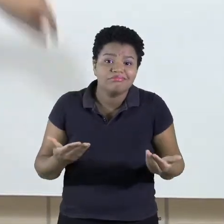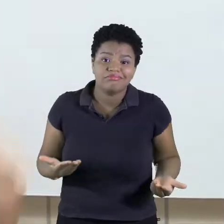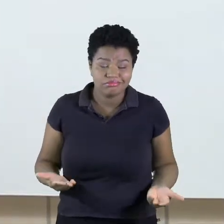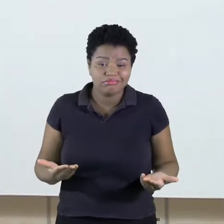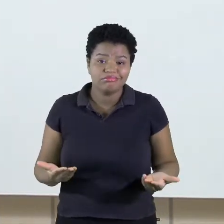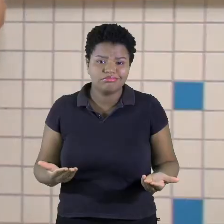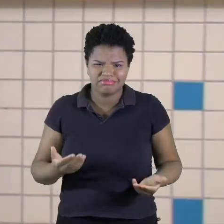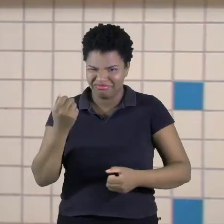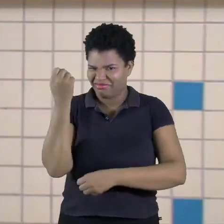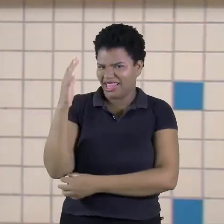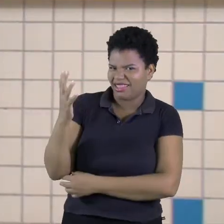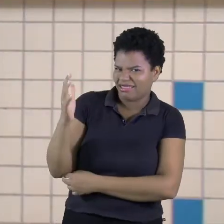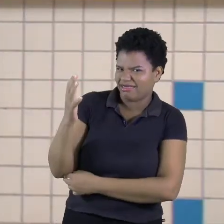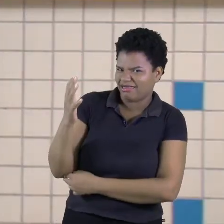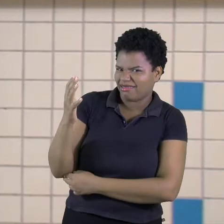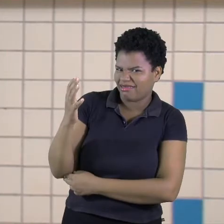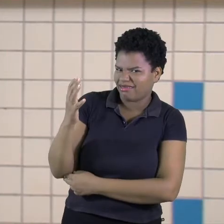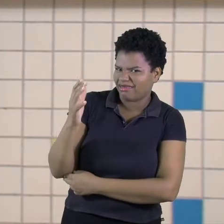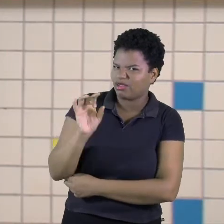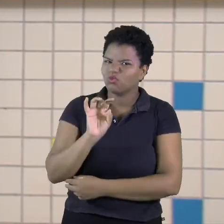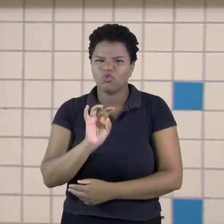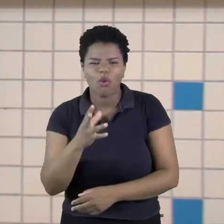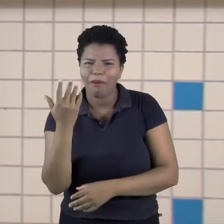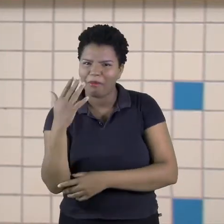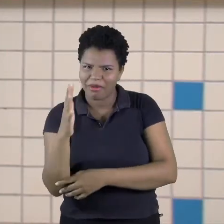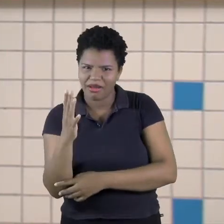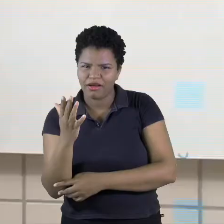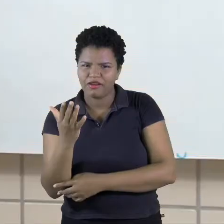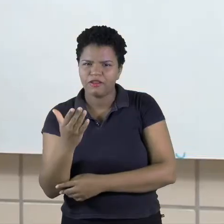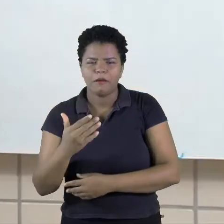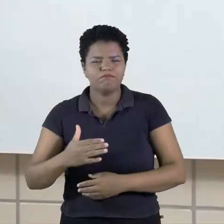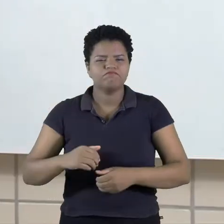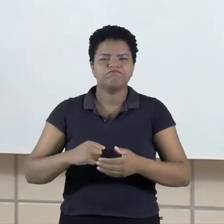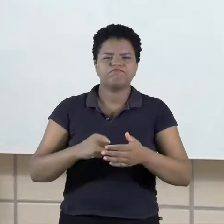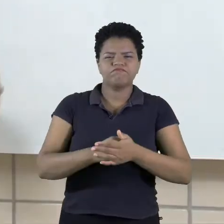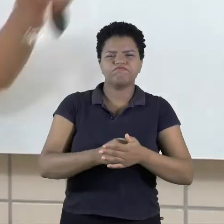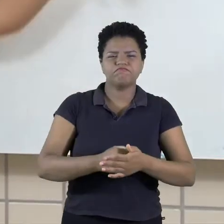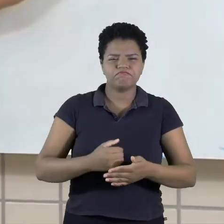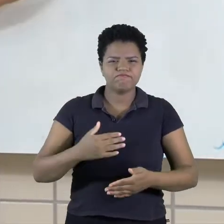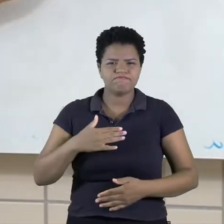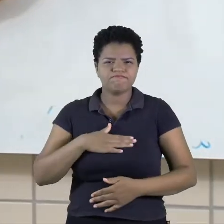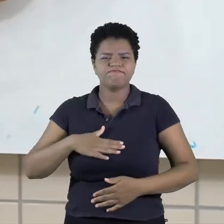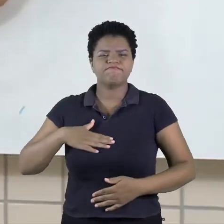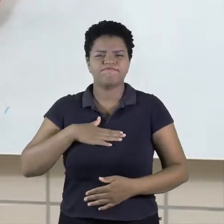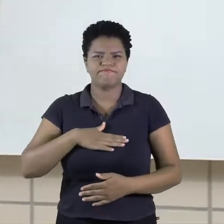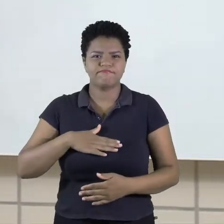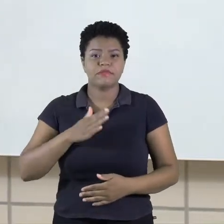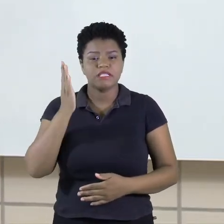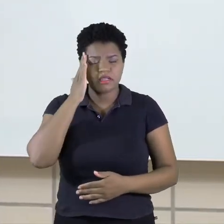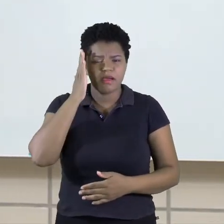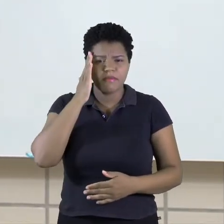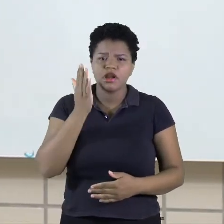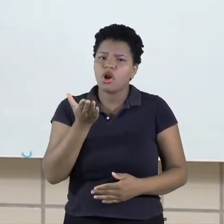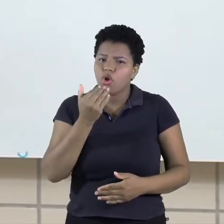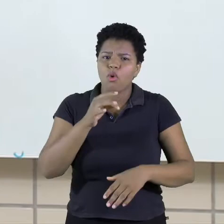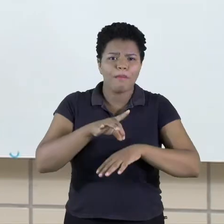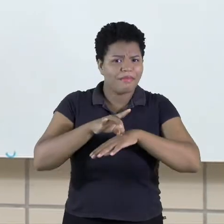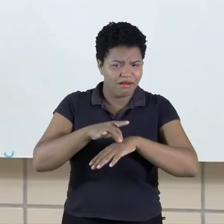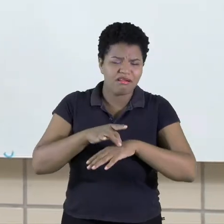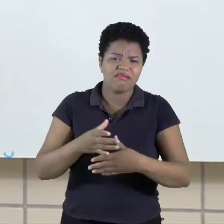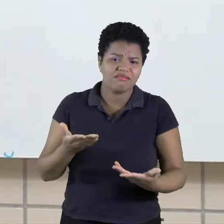De planta? Será que só da planta ia satisfazer ele, sabendo que ele é um animal carnívoro? E